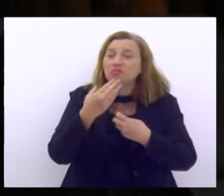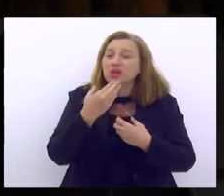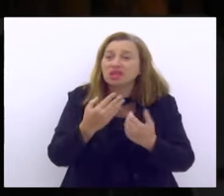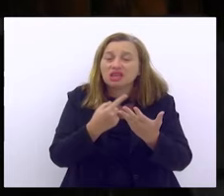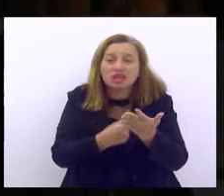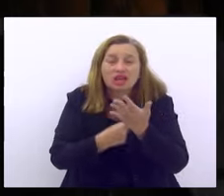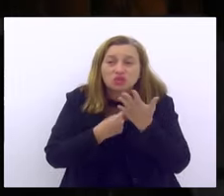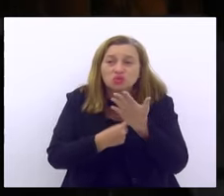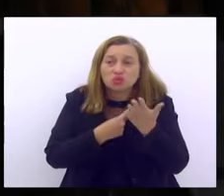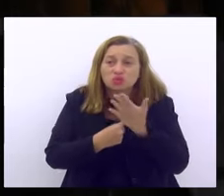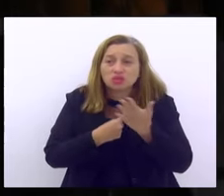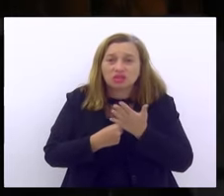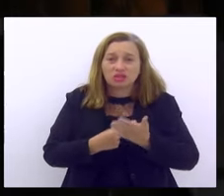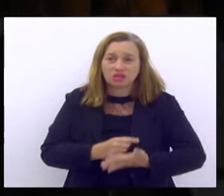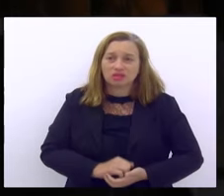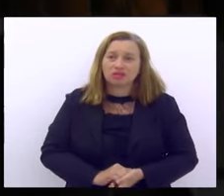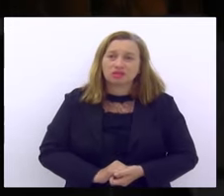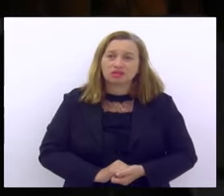por socorro,